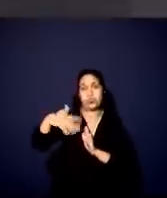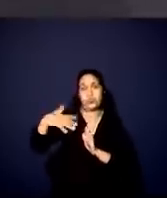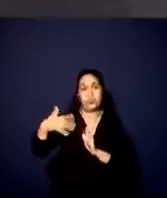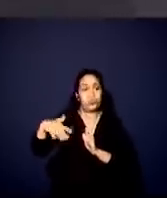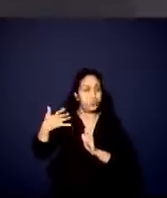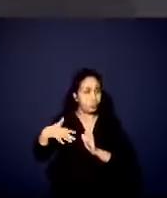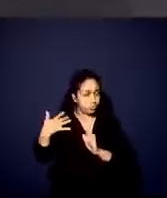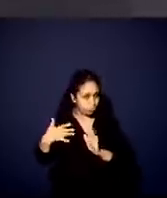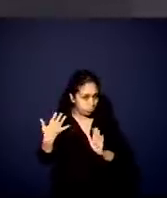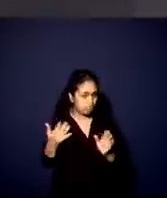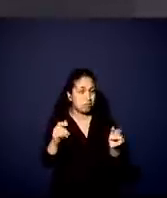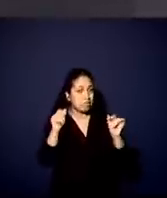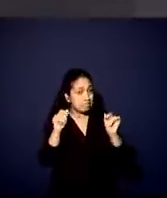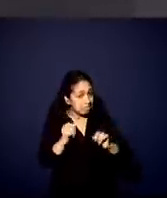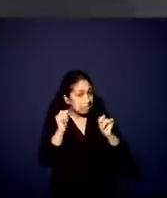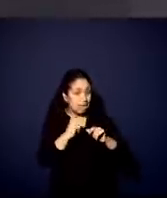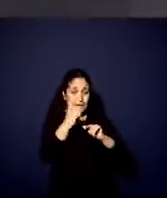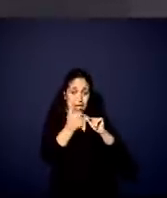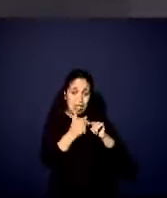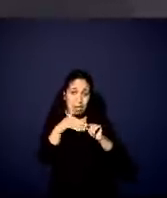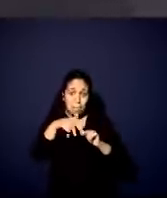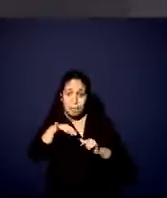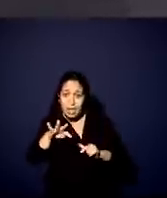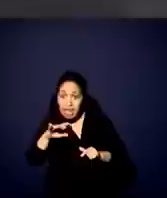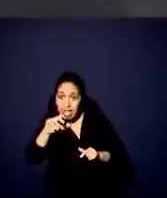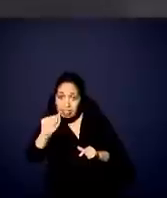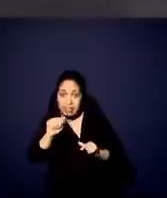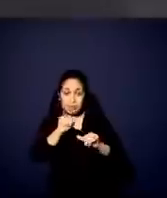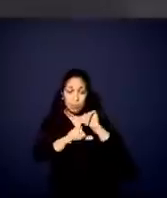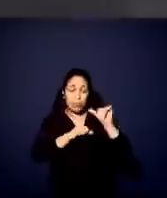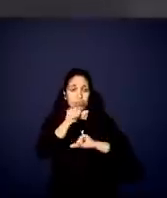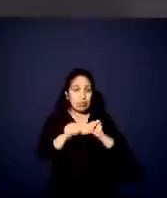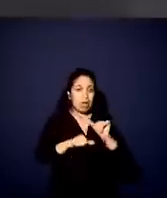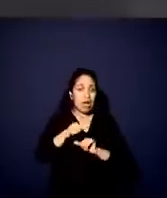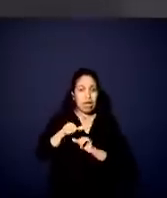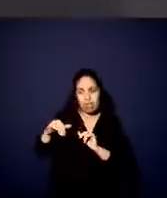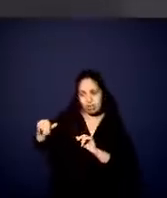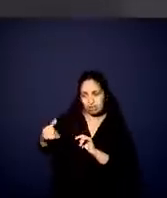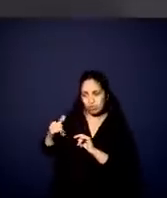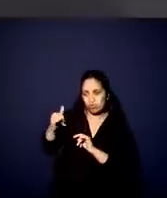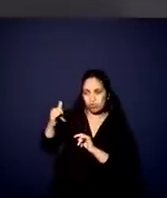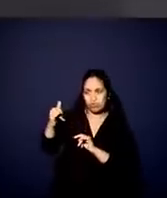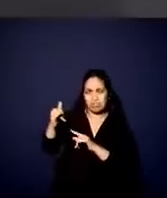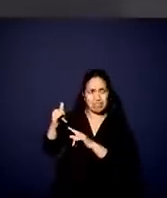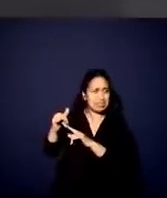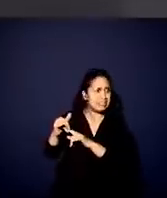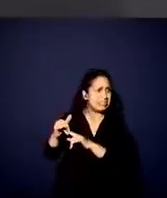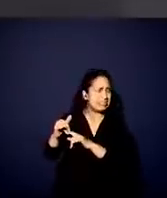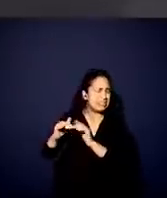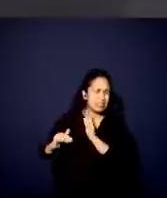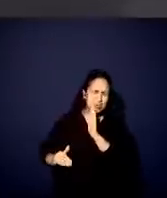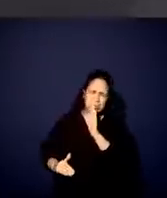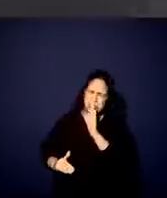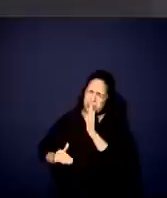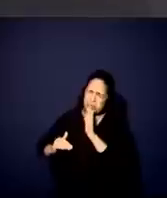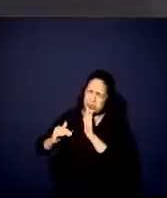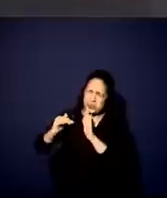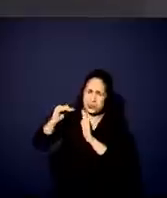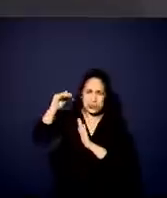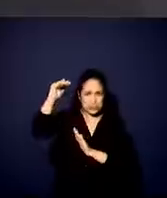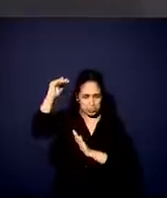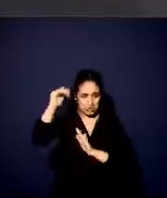concebível que você mude a meta a dizer com coragem seja tão profunda que você se veja com uma taxa de juros real